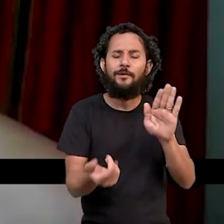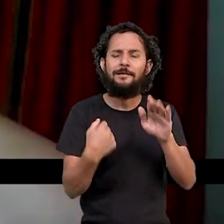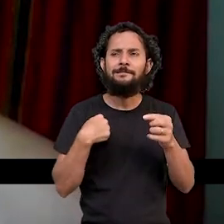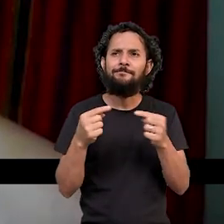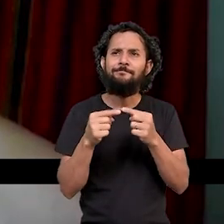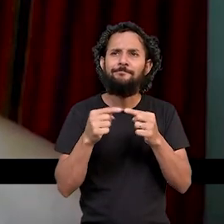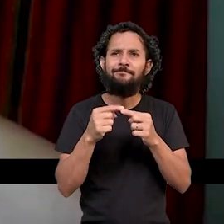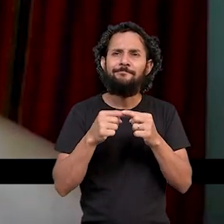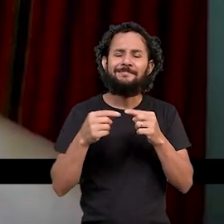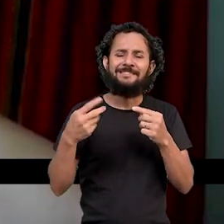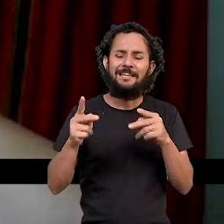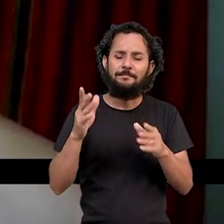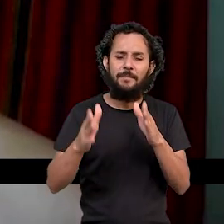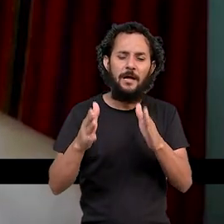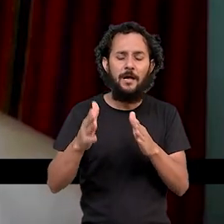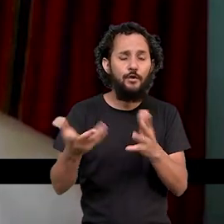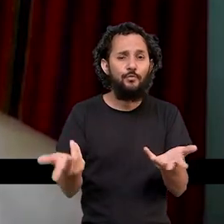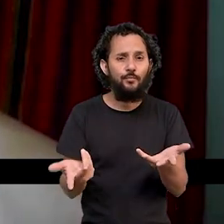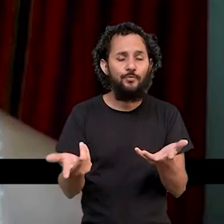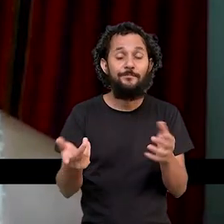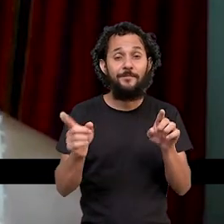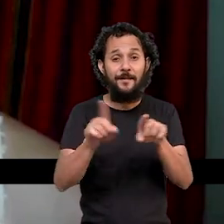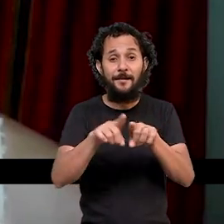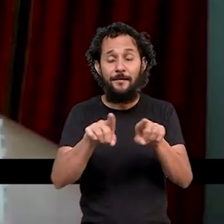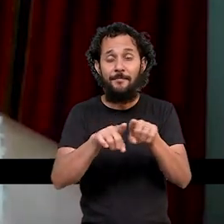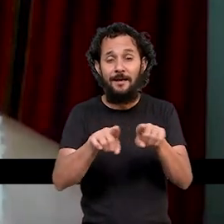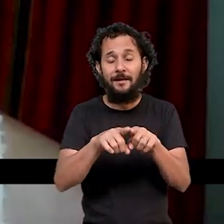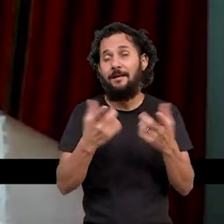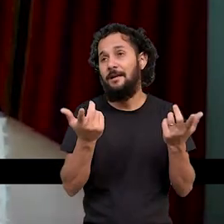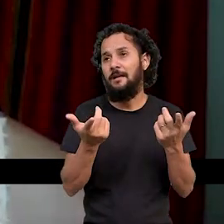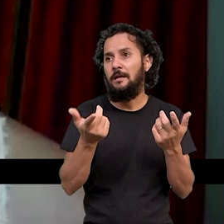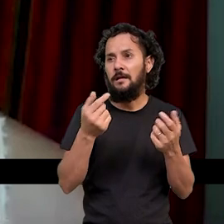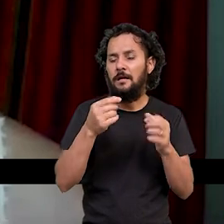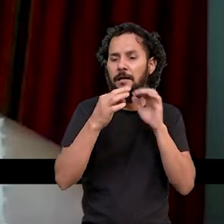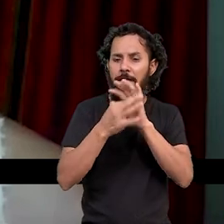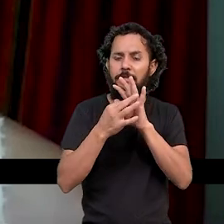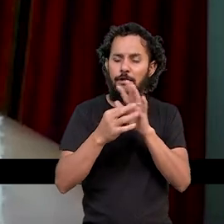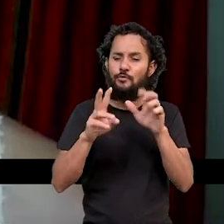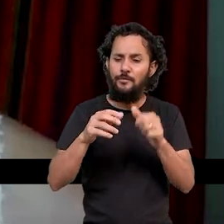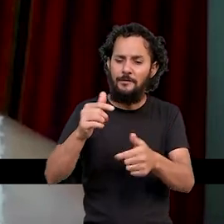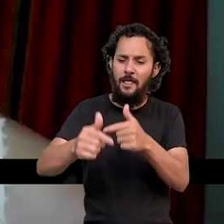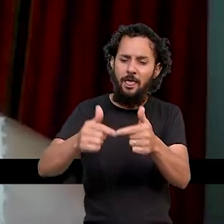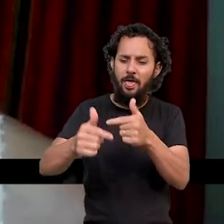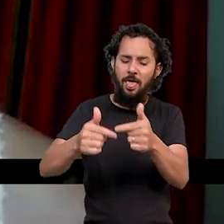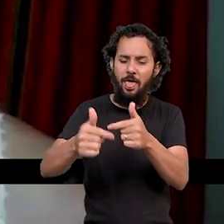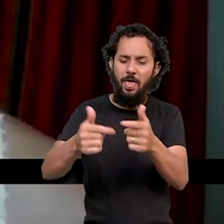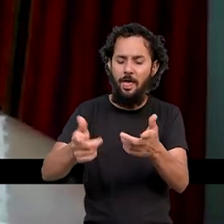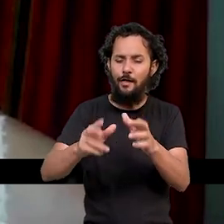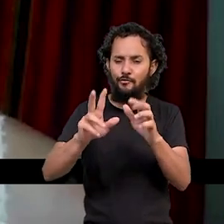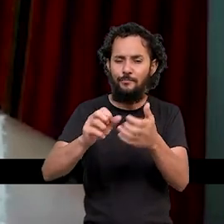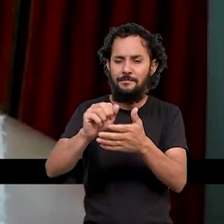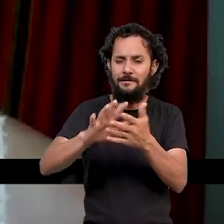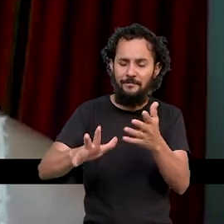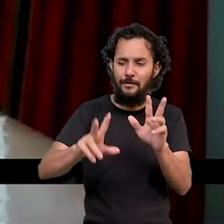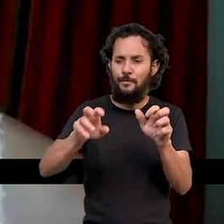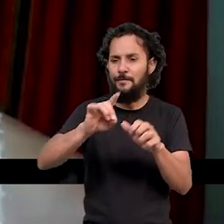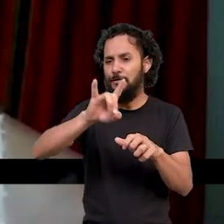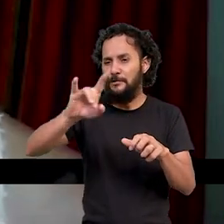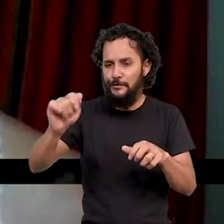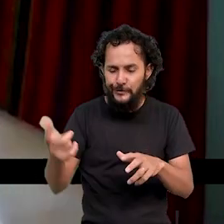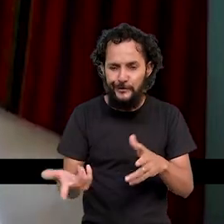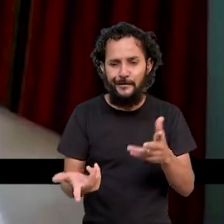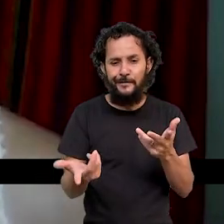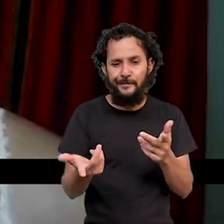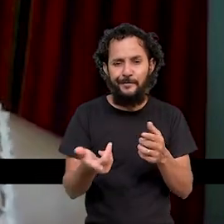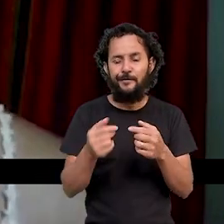fizessem sentido para essa faixa etária, né, e que fizessem a crítica daquelas atividades de datas